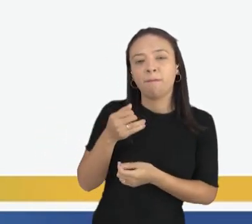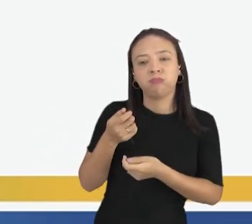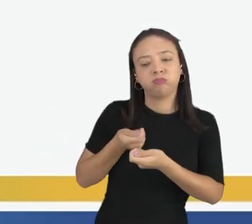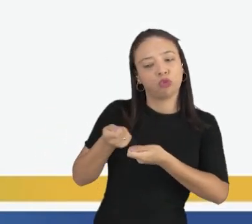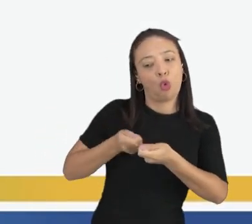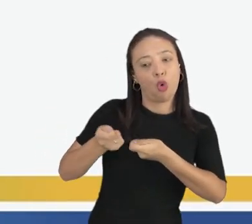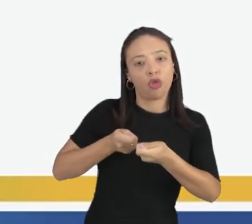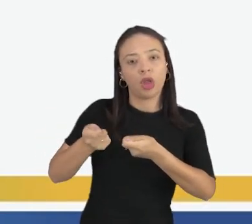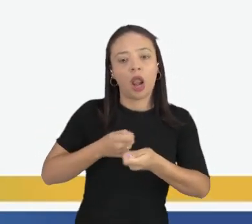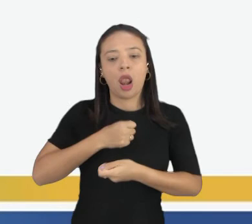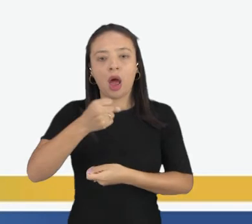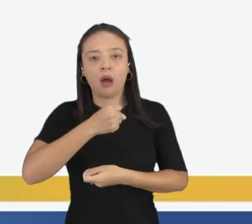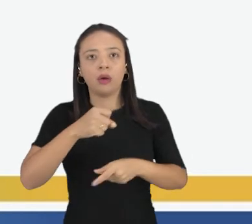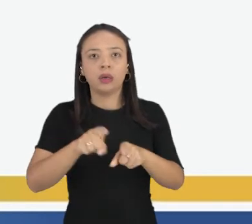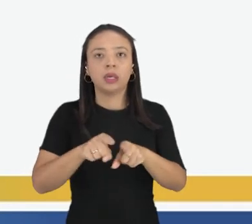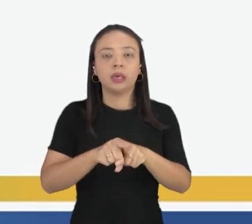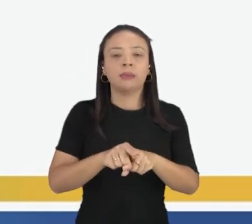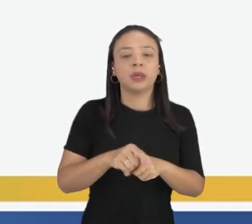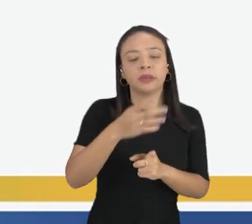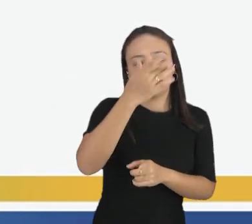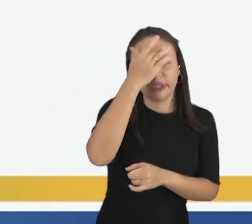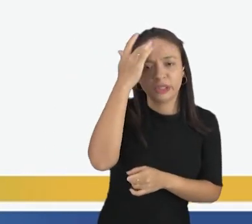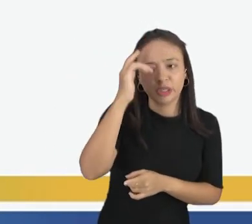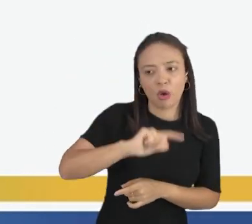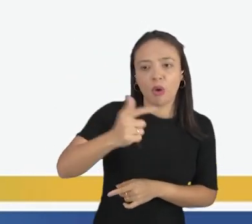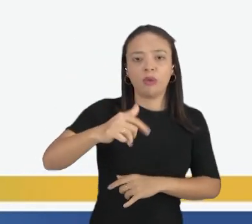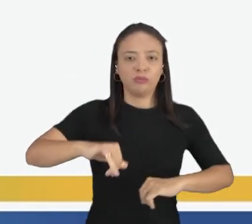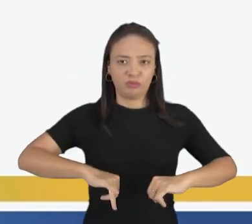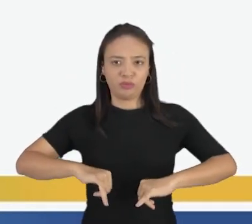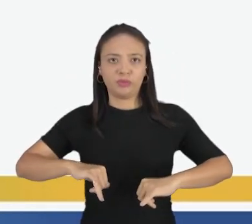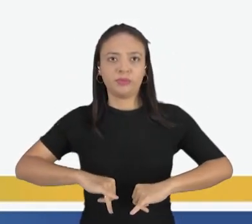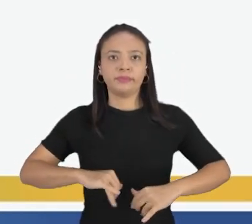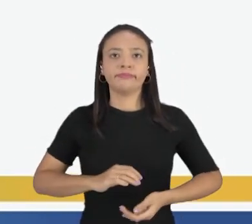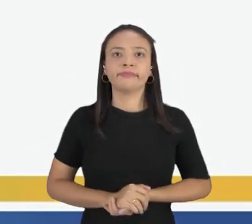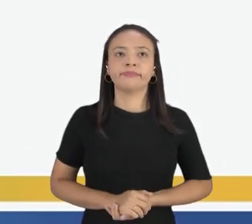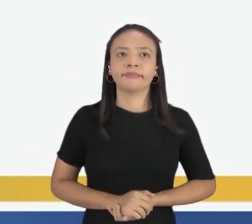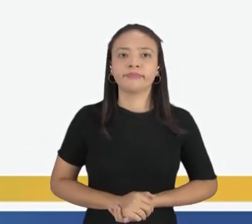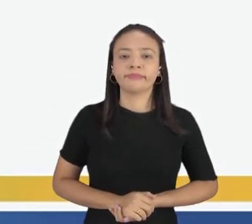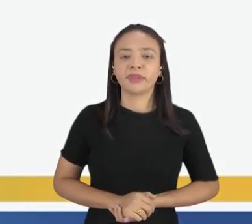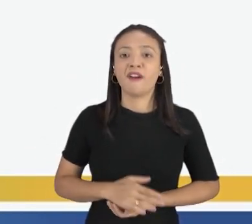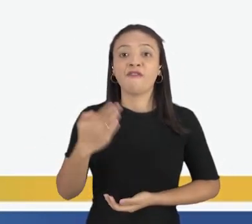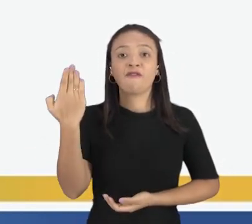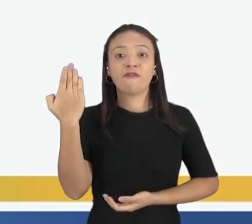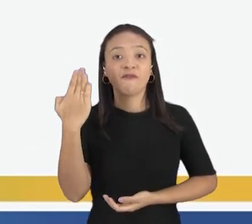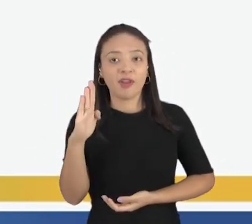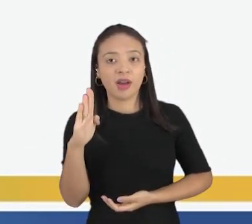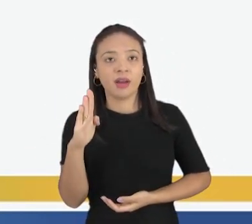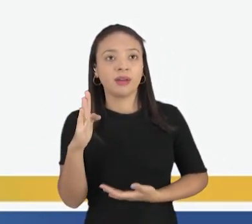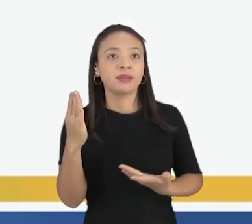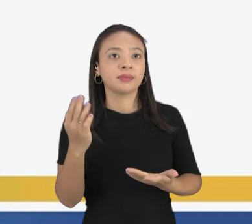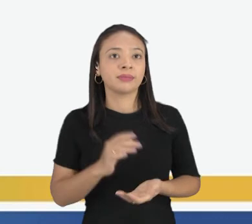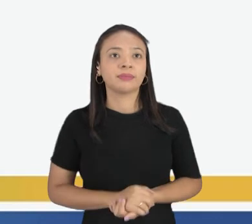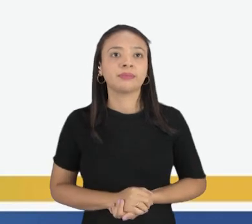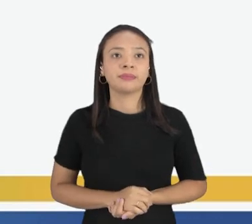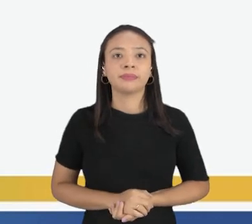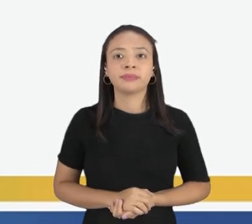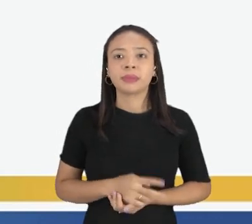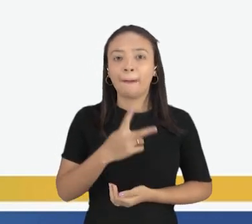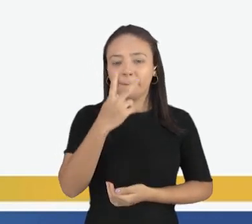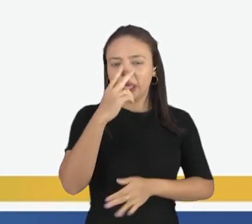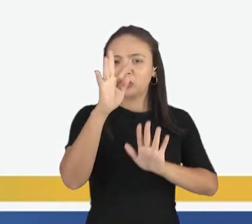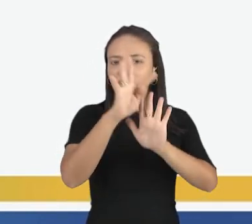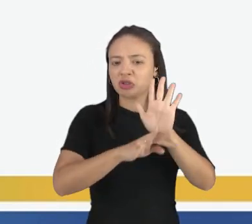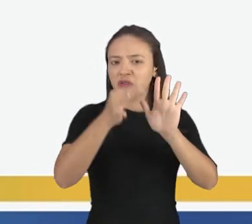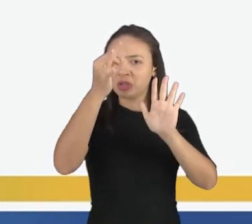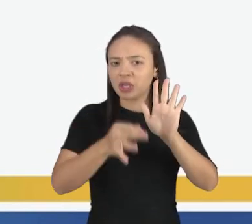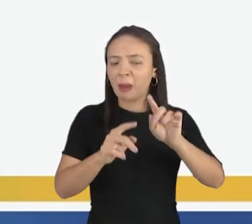e torturava e exilava dissidentes, né? A gente tem isso aí o quê? Falso, pessoal, né? Parece até um textinho correto,